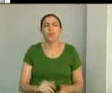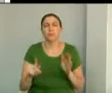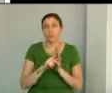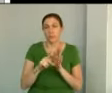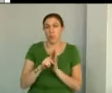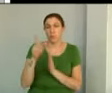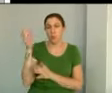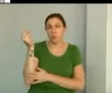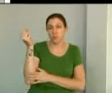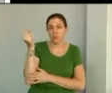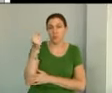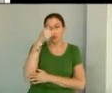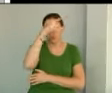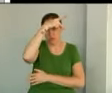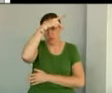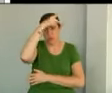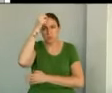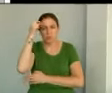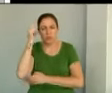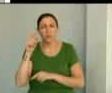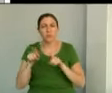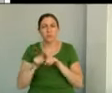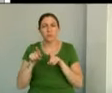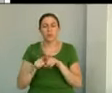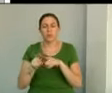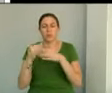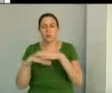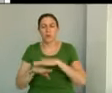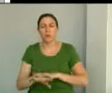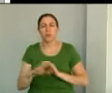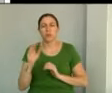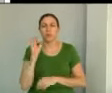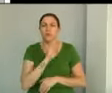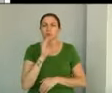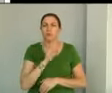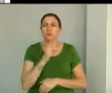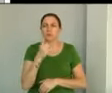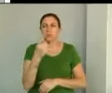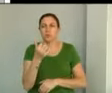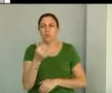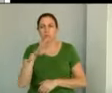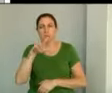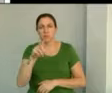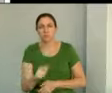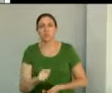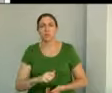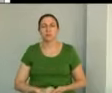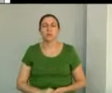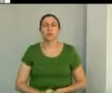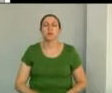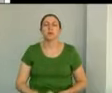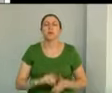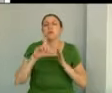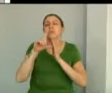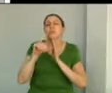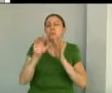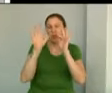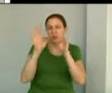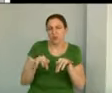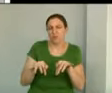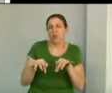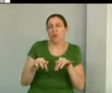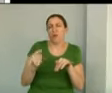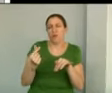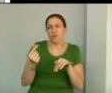que são pagos, né? E reserva de contingência, 16.920. Claro que parte desse valor da reserva, depois, com as emendas, vai